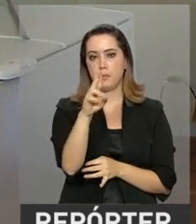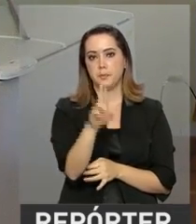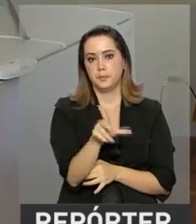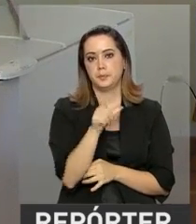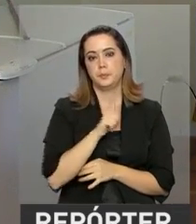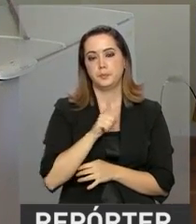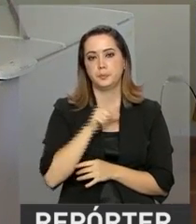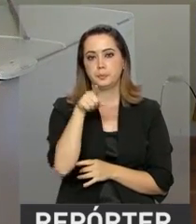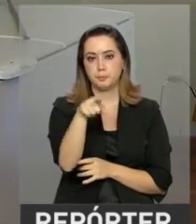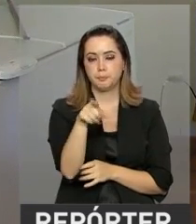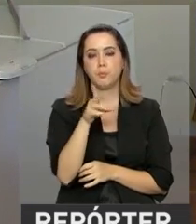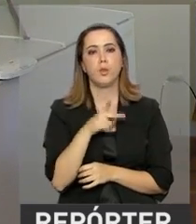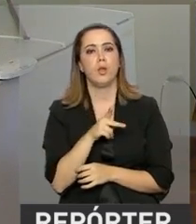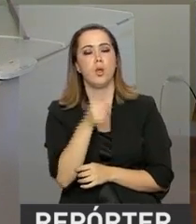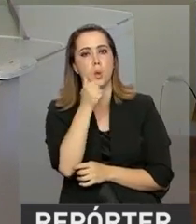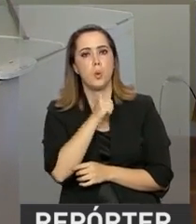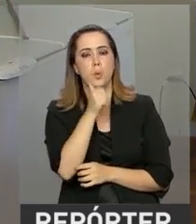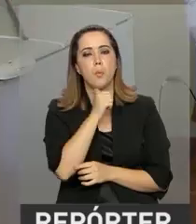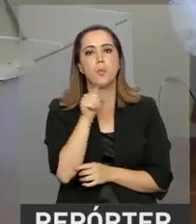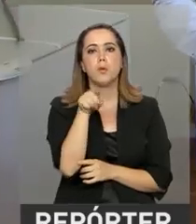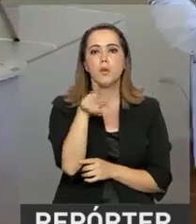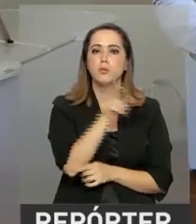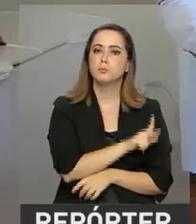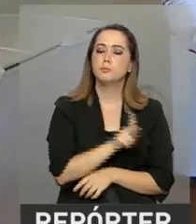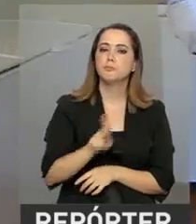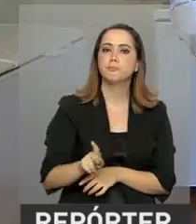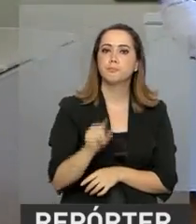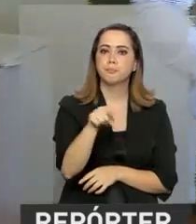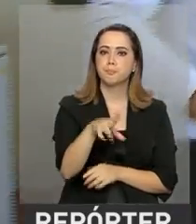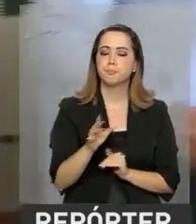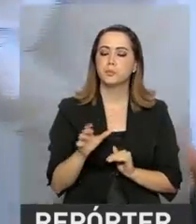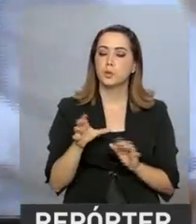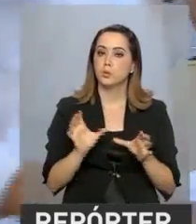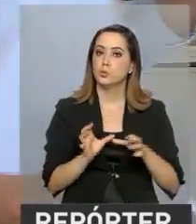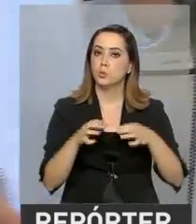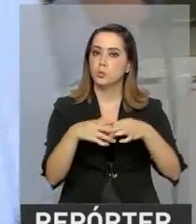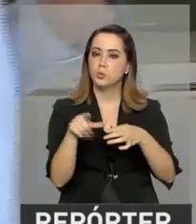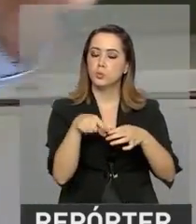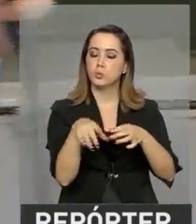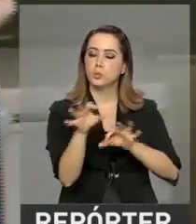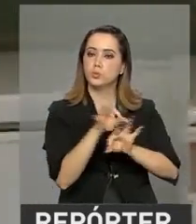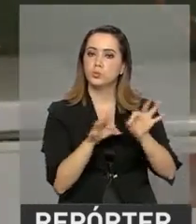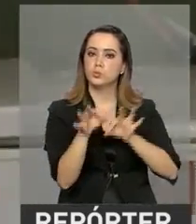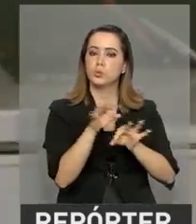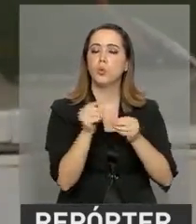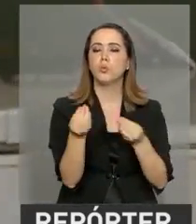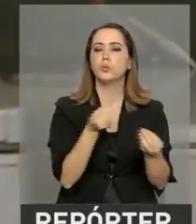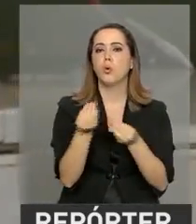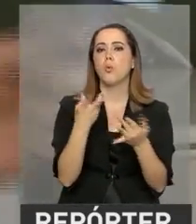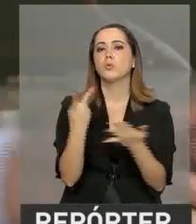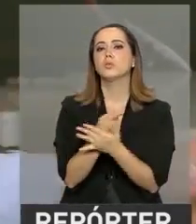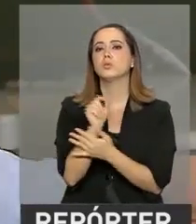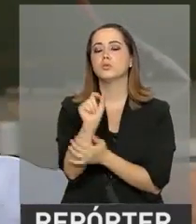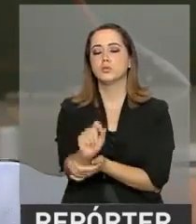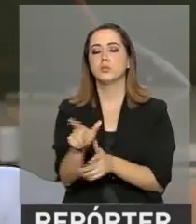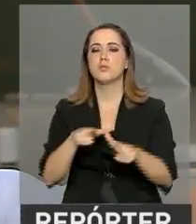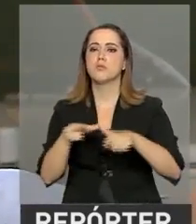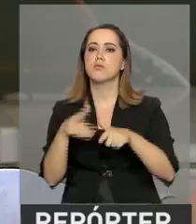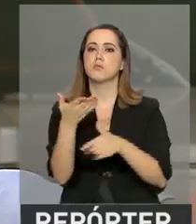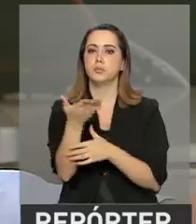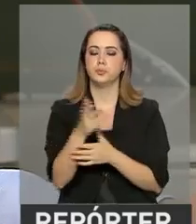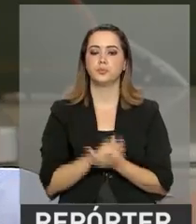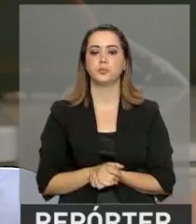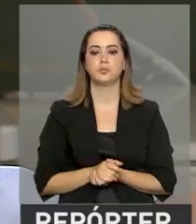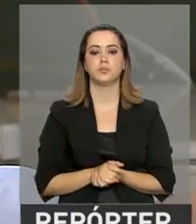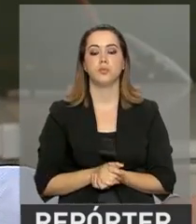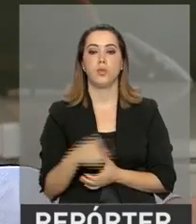A Divina Moura é a presidente da cooperativa. Divina, como é que funciona a produção de polpas de frutas aqui na cooperativa? Funciona